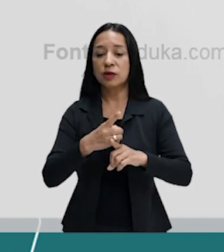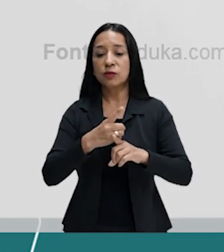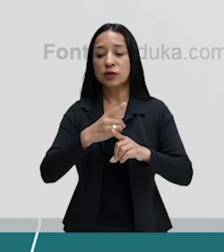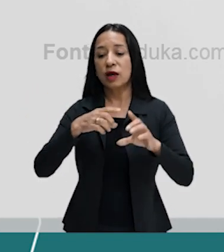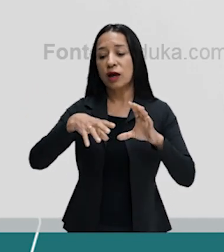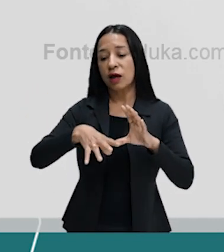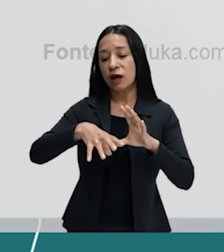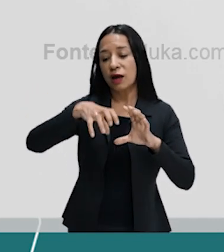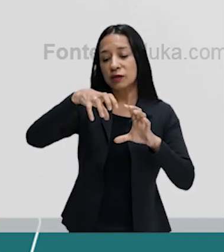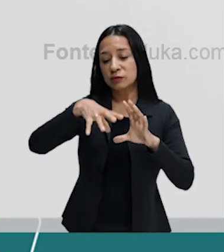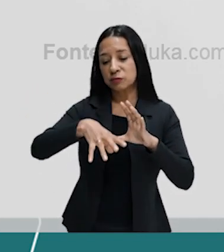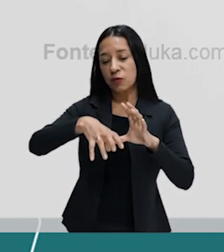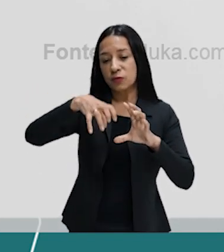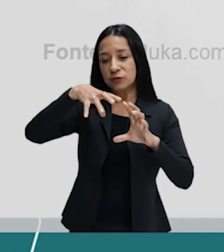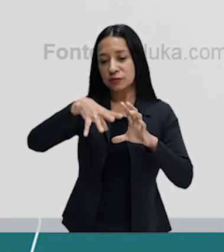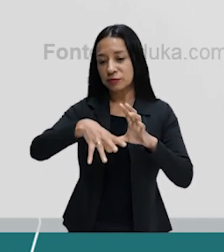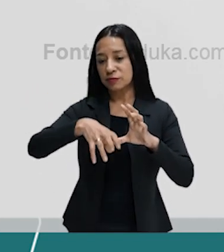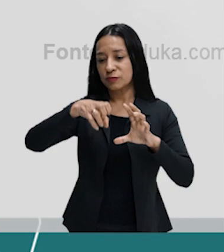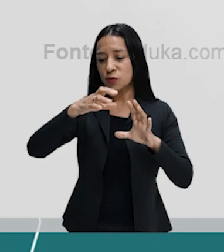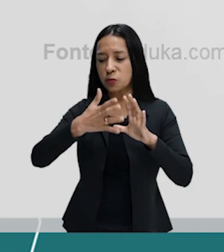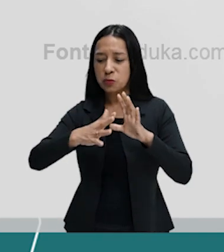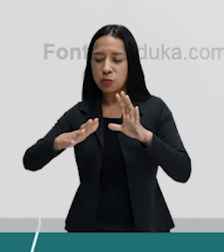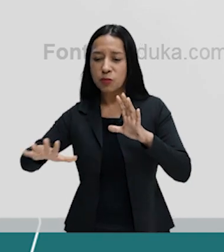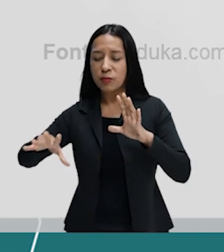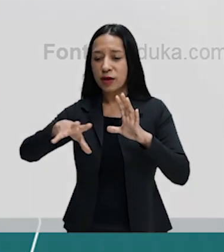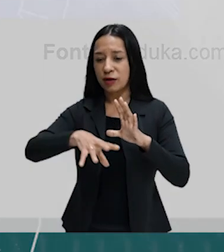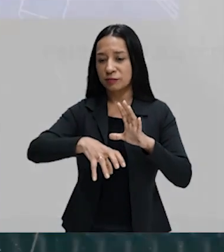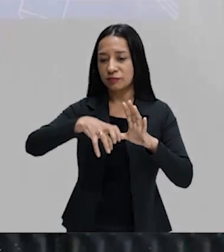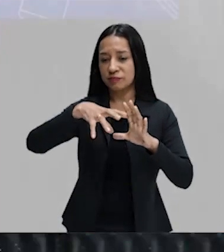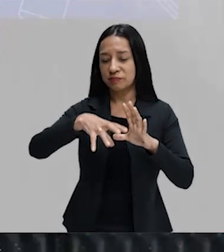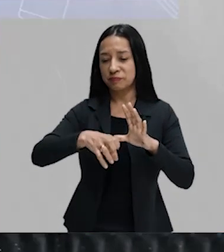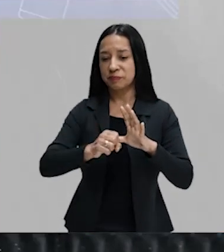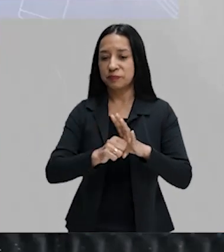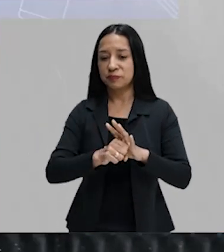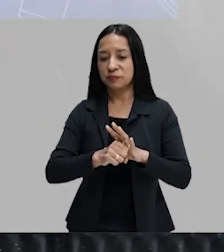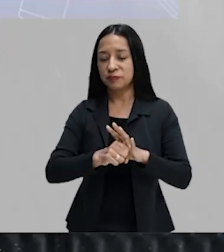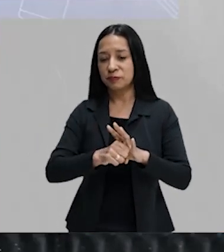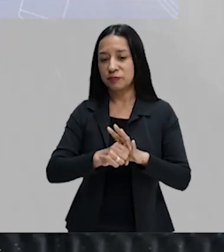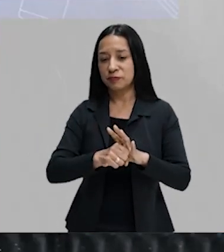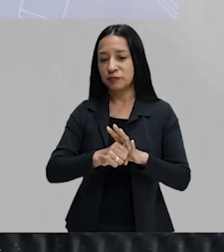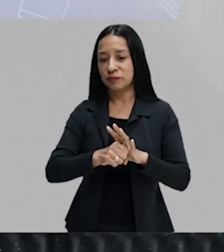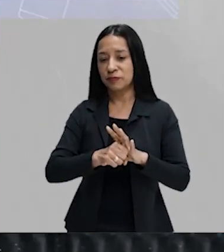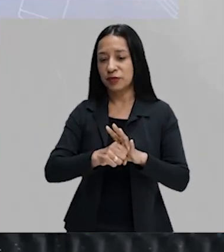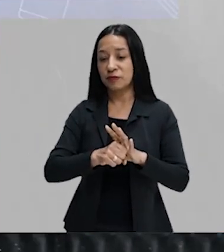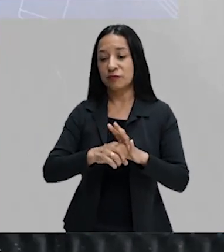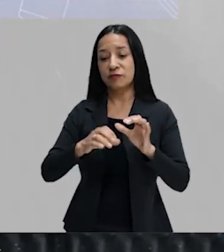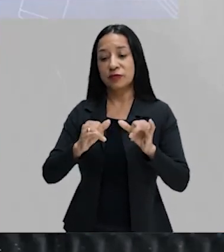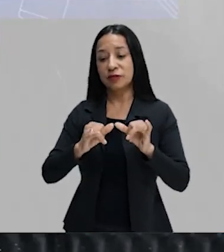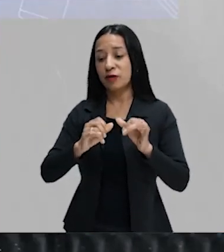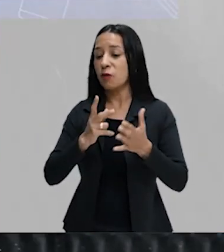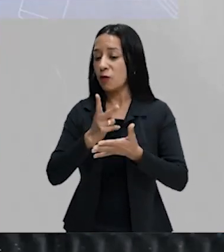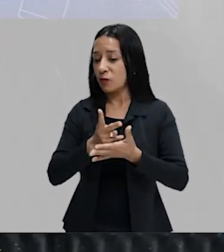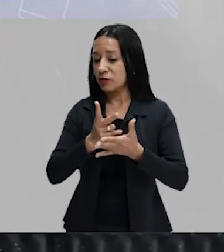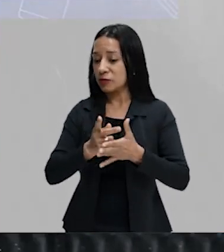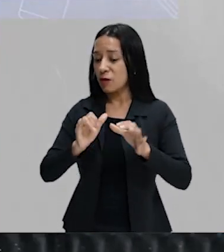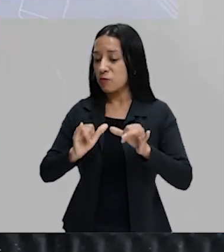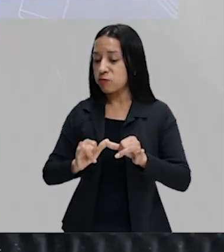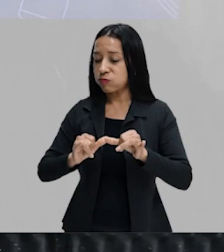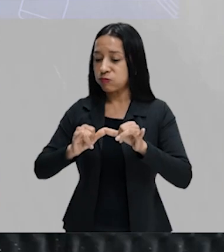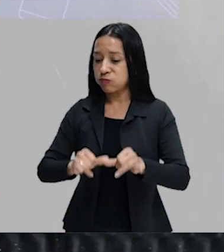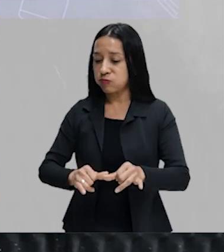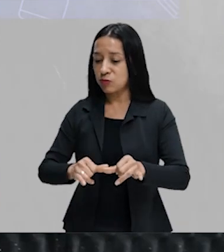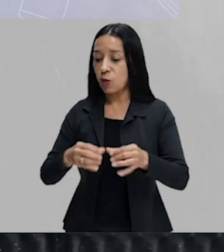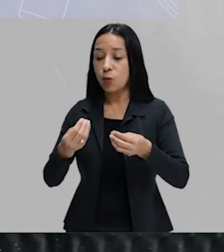do mar. São animais que ficam sésseis. Eles ficam fixos no substrato, como se fosse uma